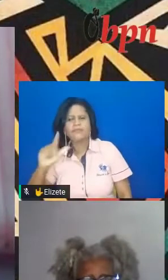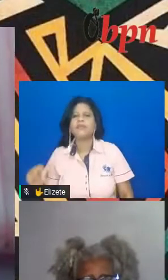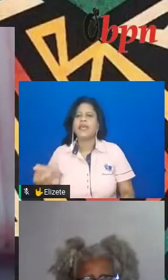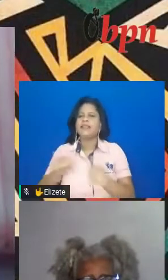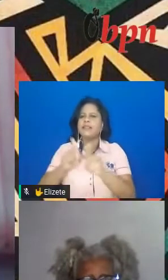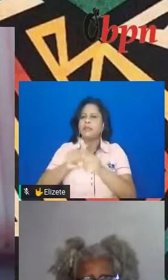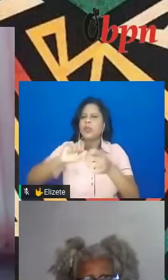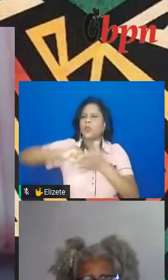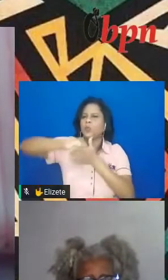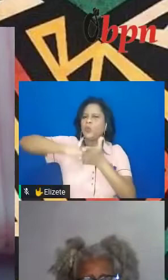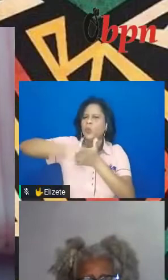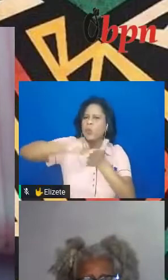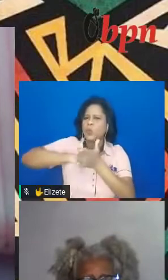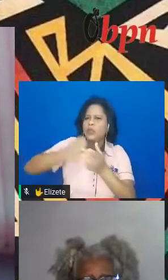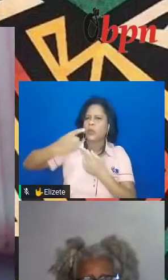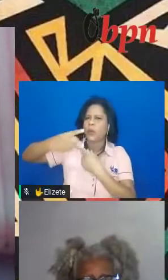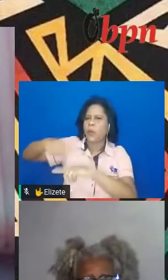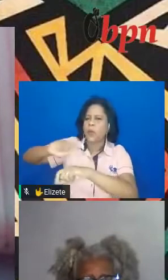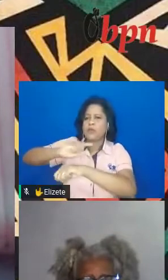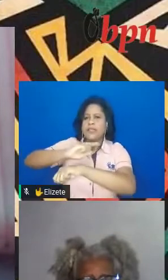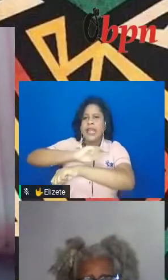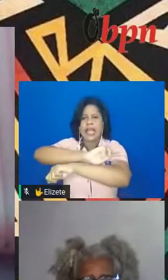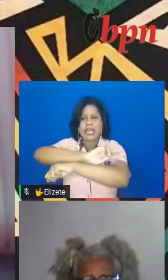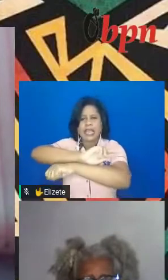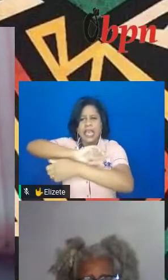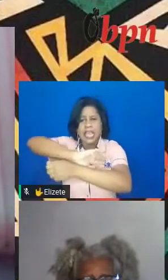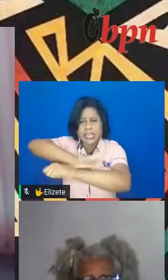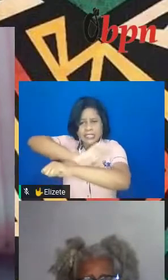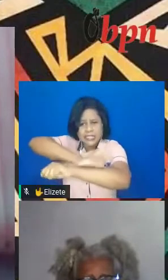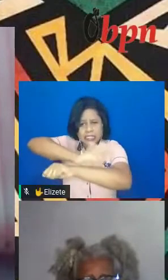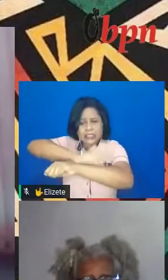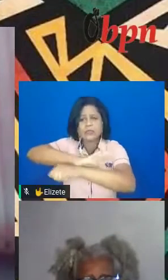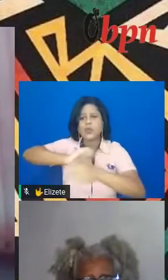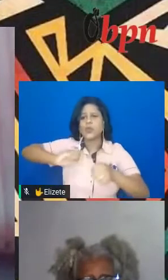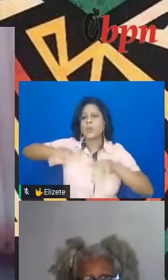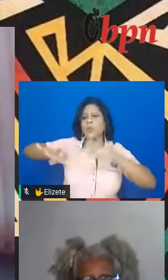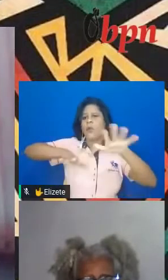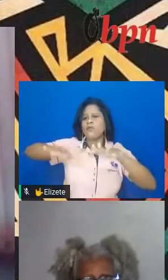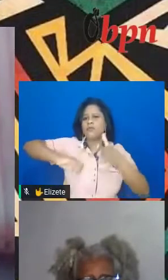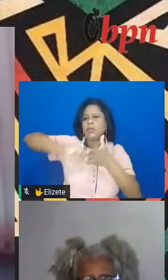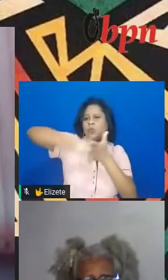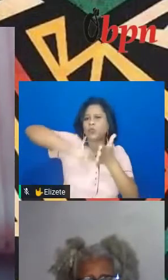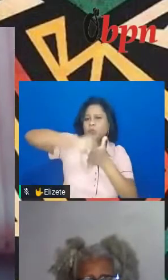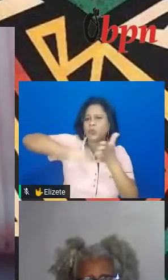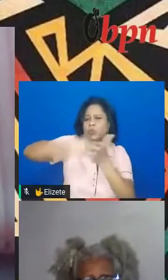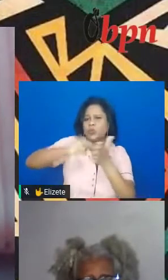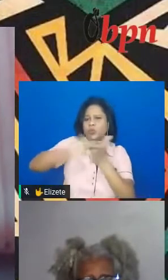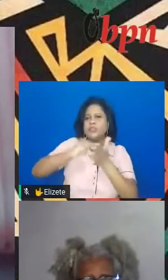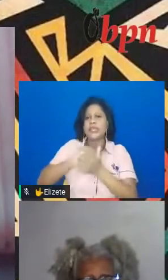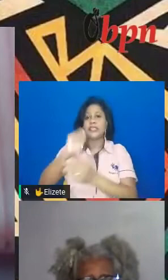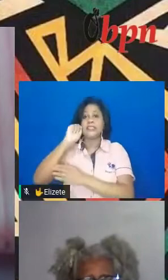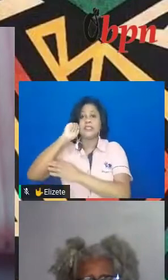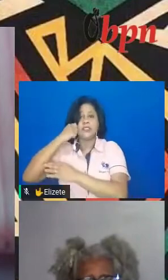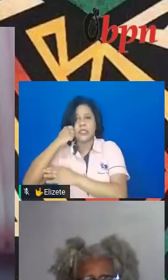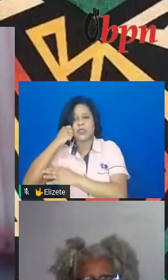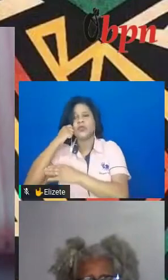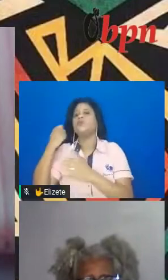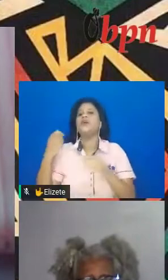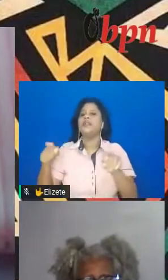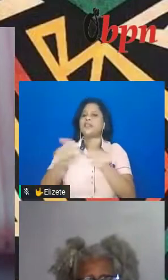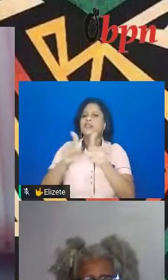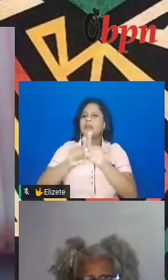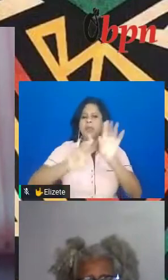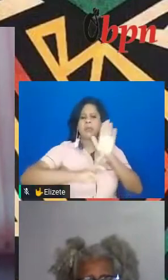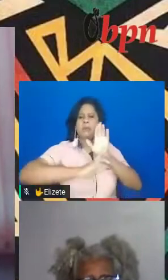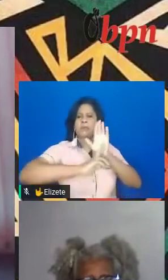ser acolhida também no movimento social de negras e negros e que também precisa, né, ter uma representação nos estudos das